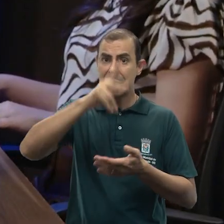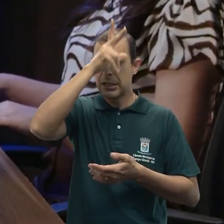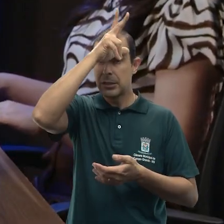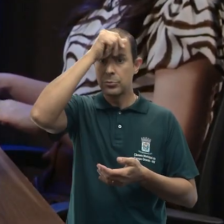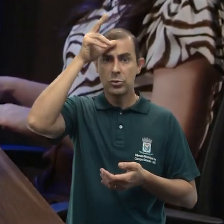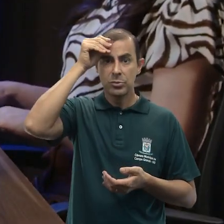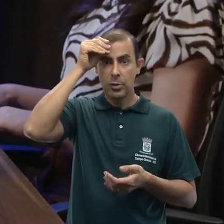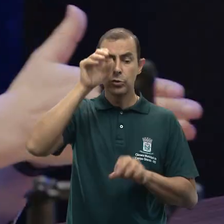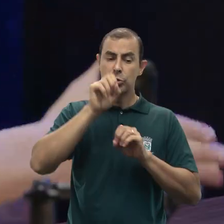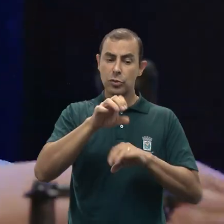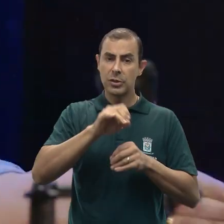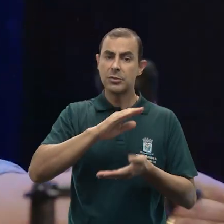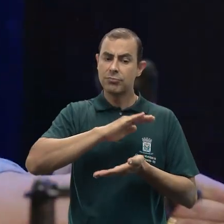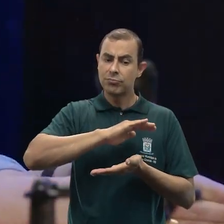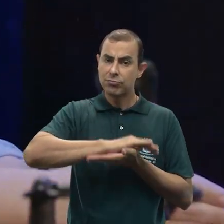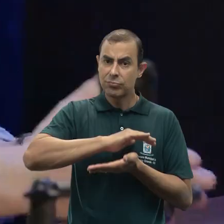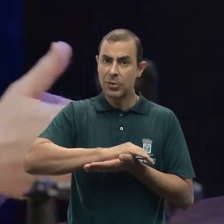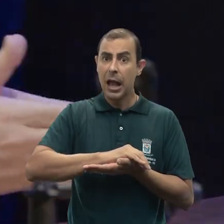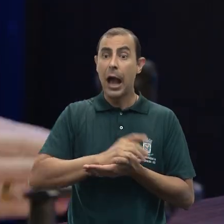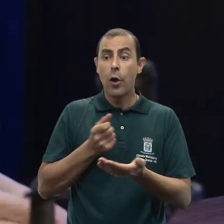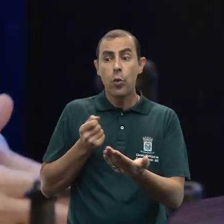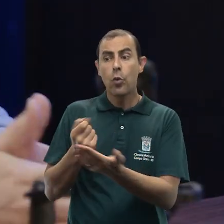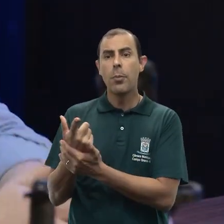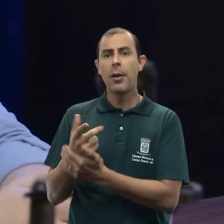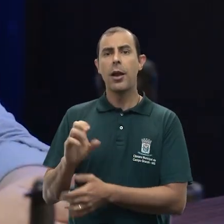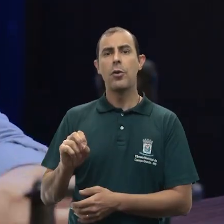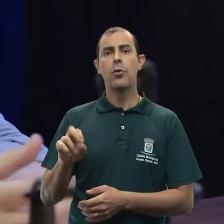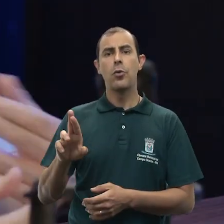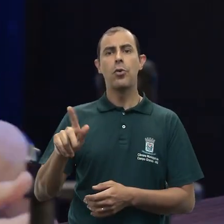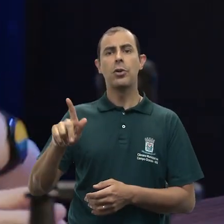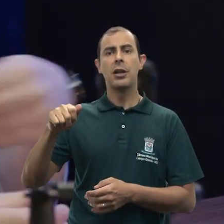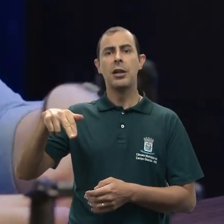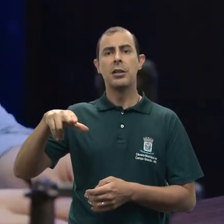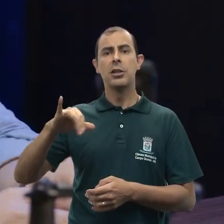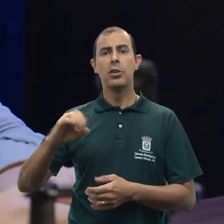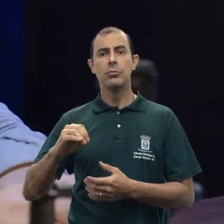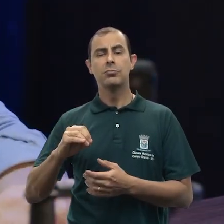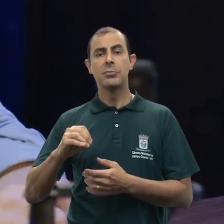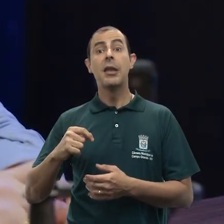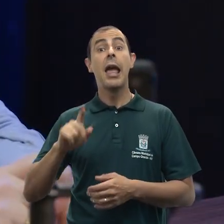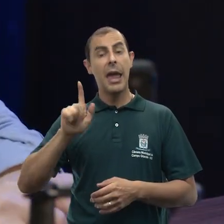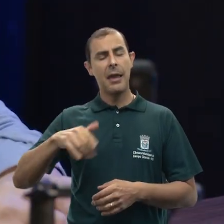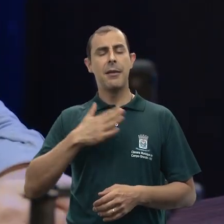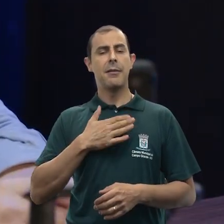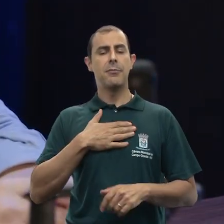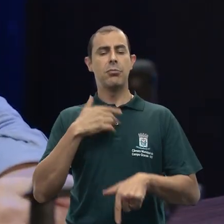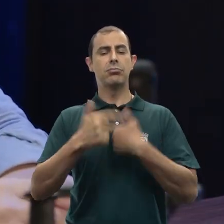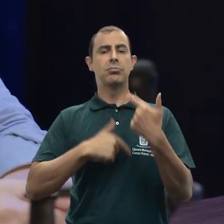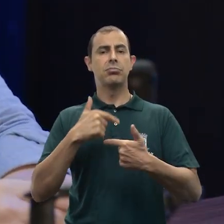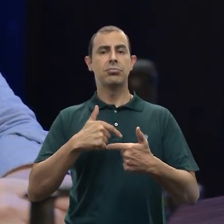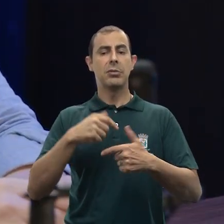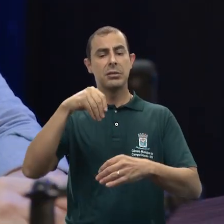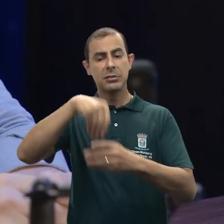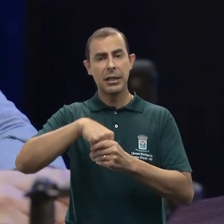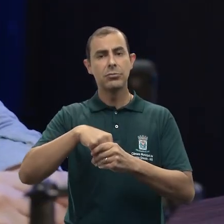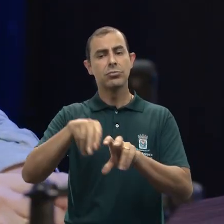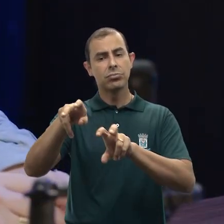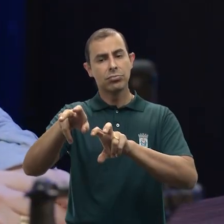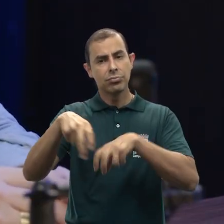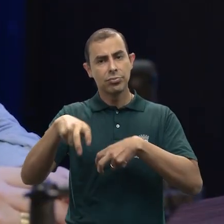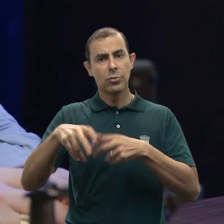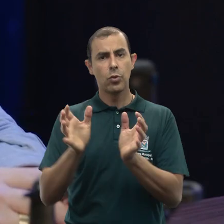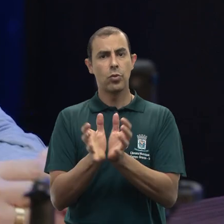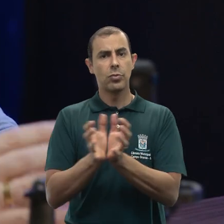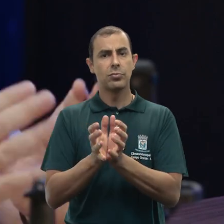Municipal de Educação a consumir produto orgânico aqui de Campo Grande. E essa minha atuação dentro da Comissão